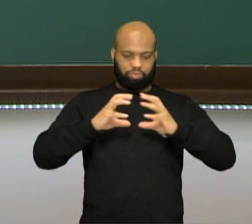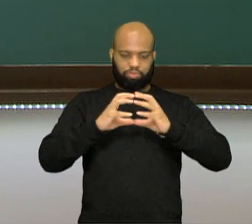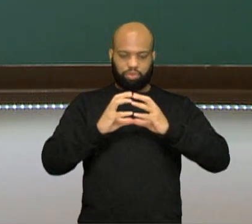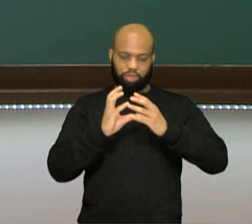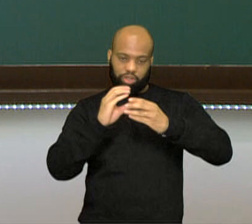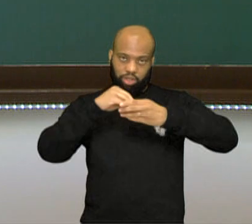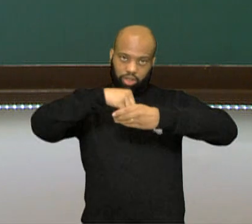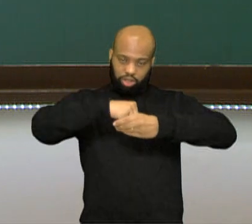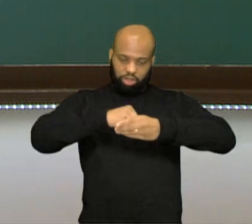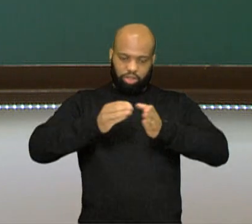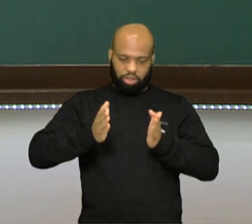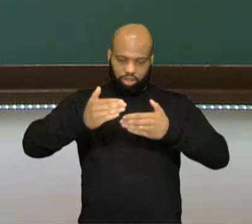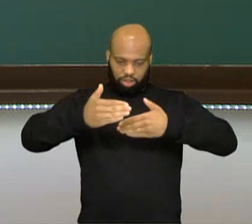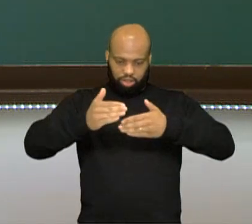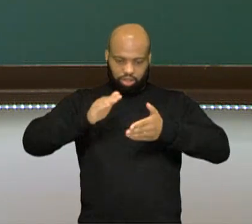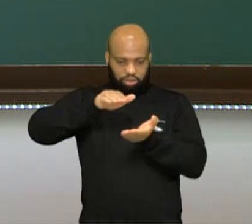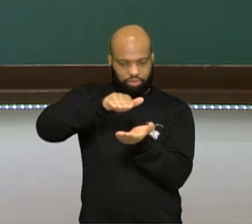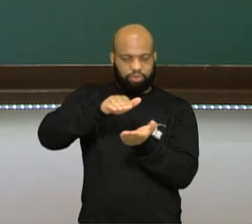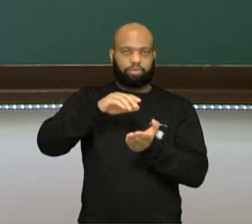a esfera estar